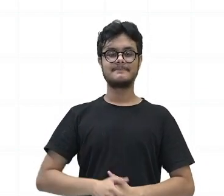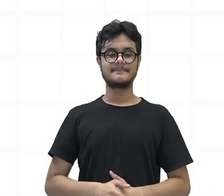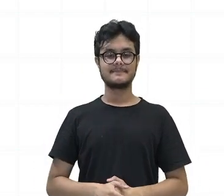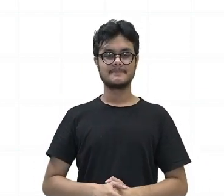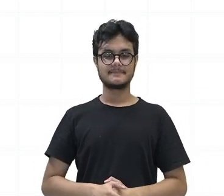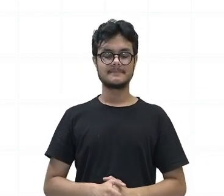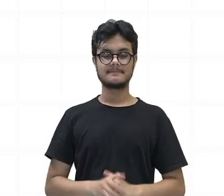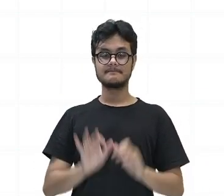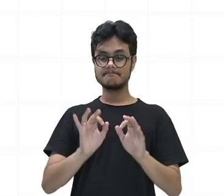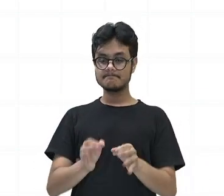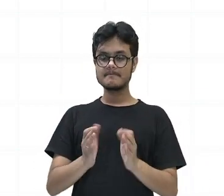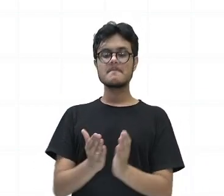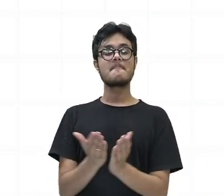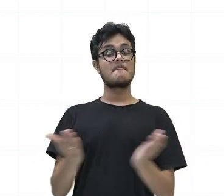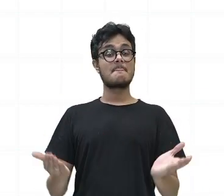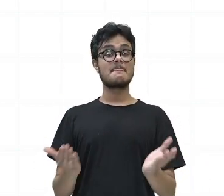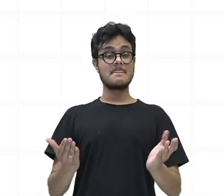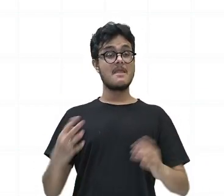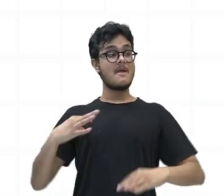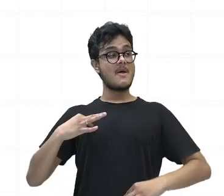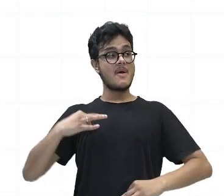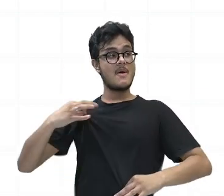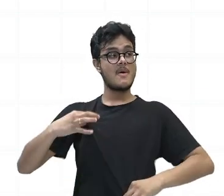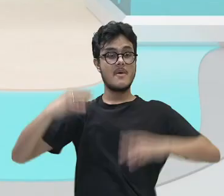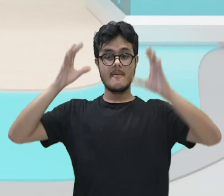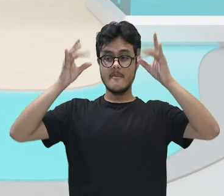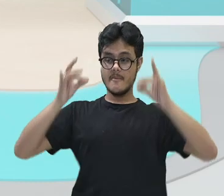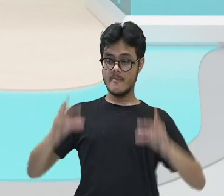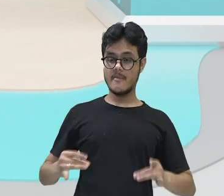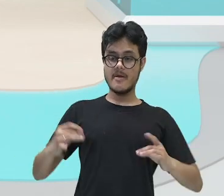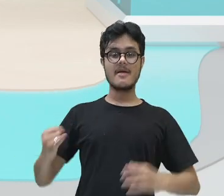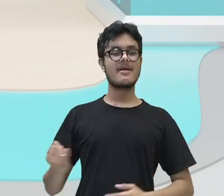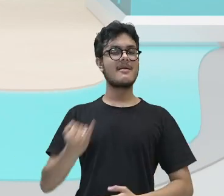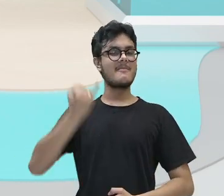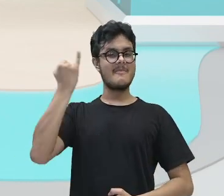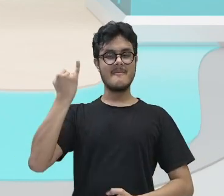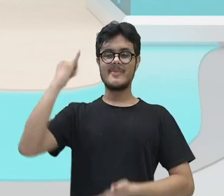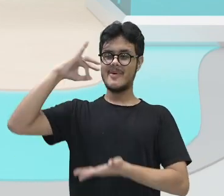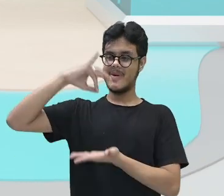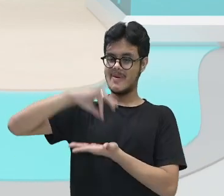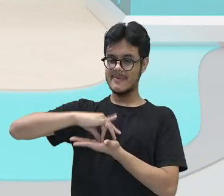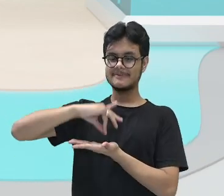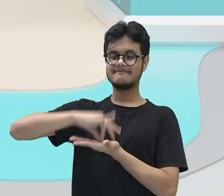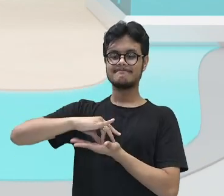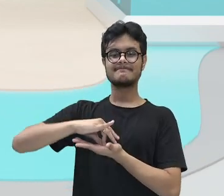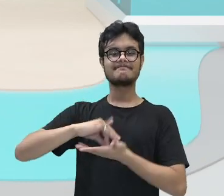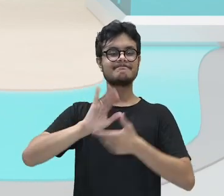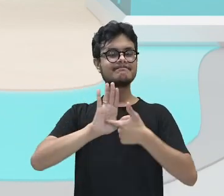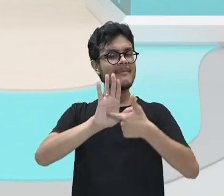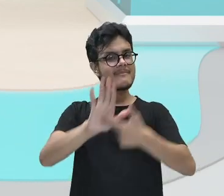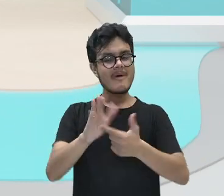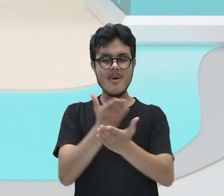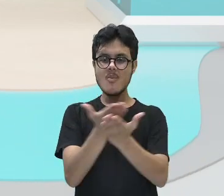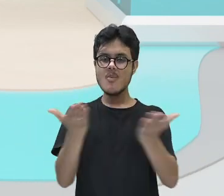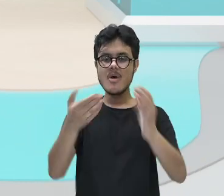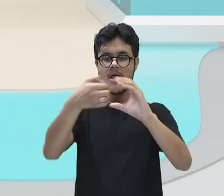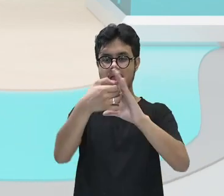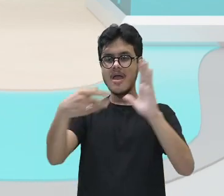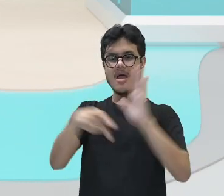criação da atmosfera geral da produção. Certo? Então, os figurinos são muito importantes